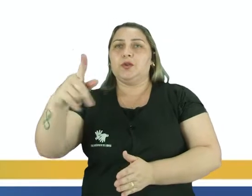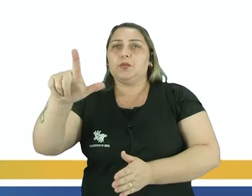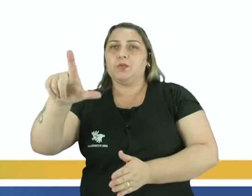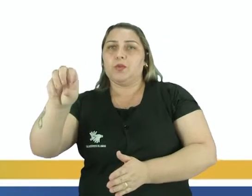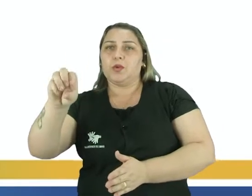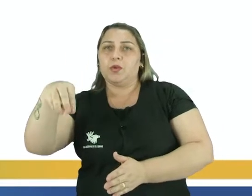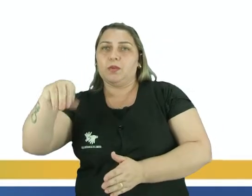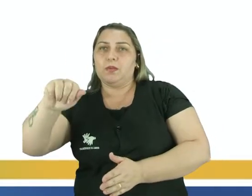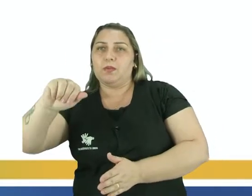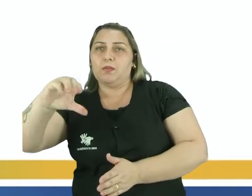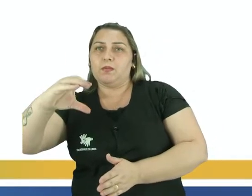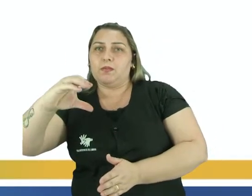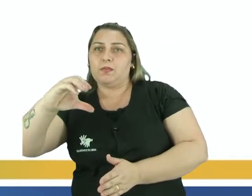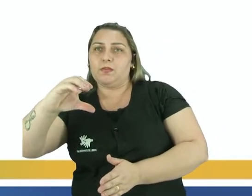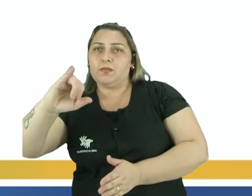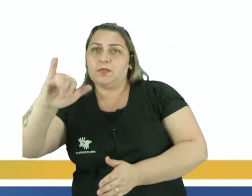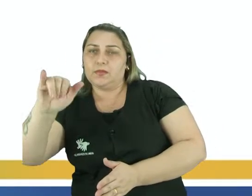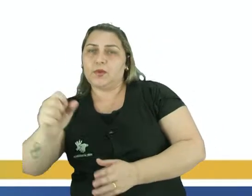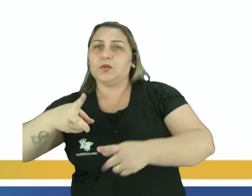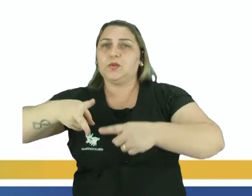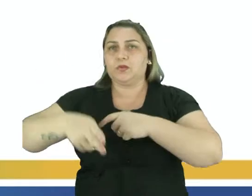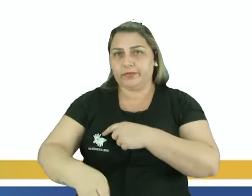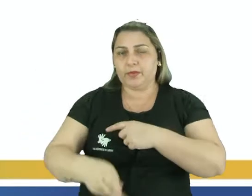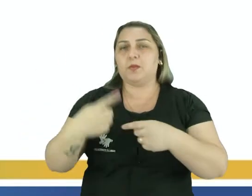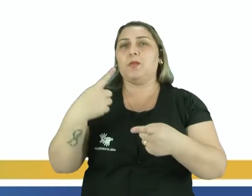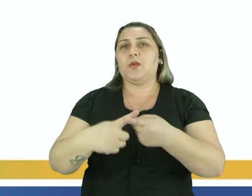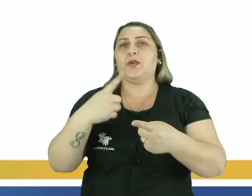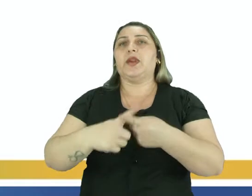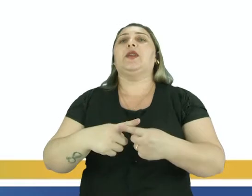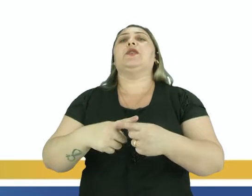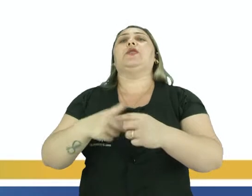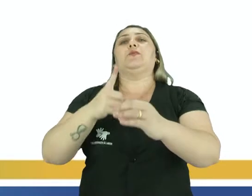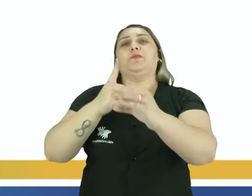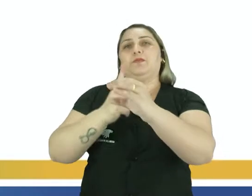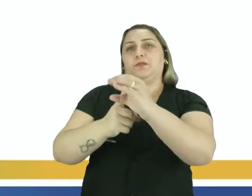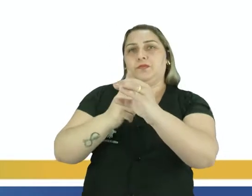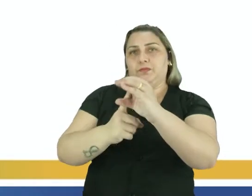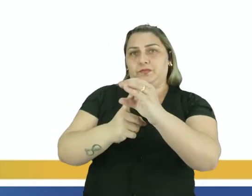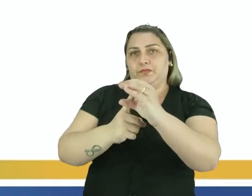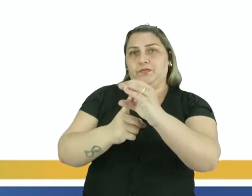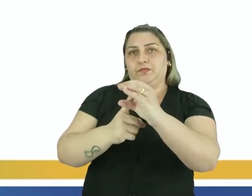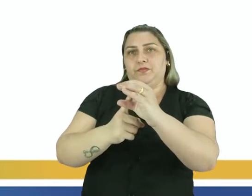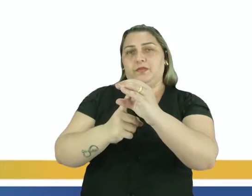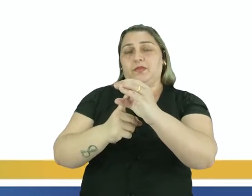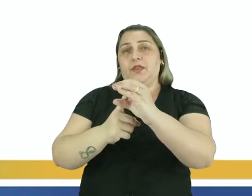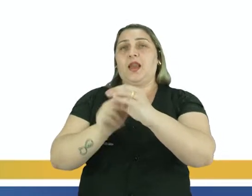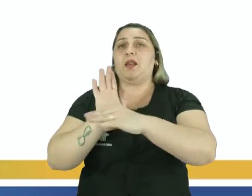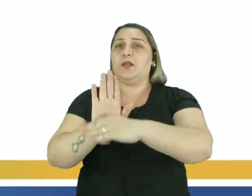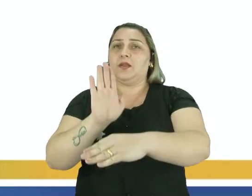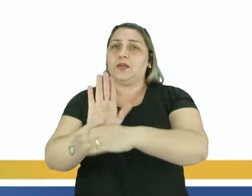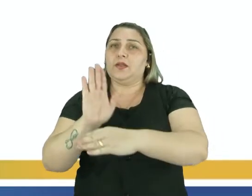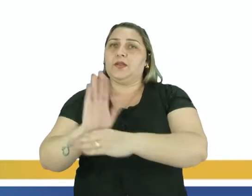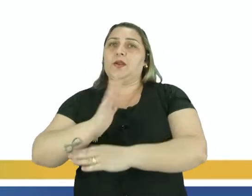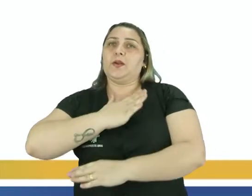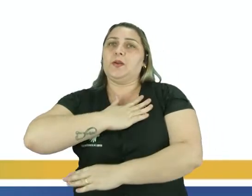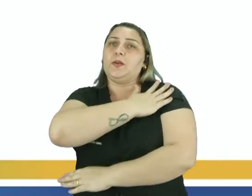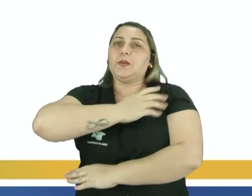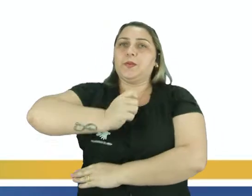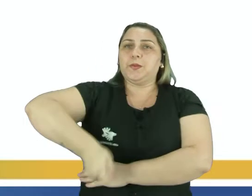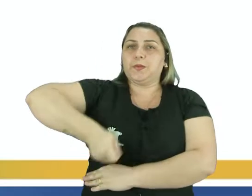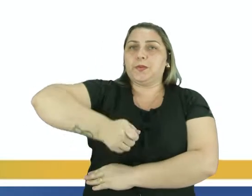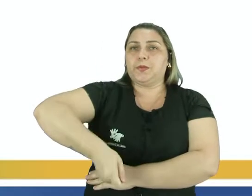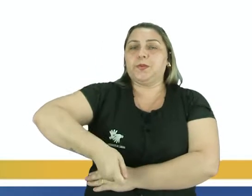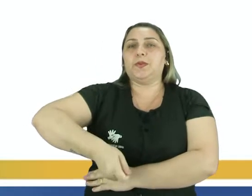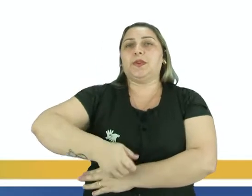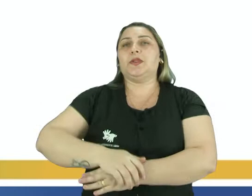que haviam sido cortados por terem esse regime comunista, já que os apoiadores da ditadura, os